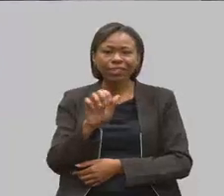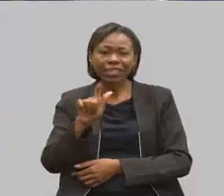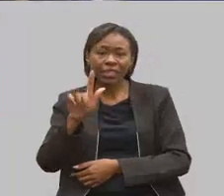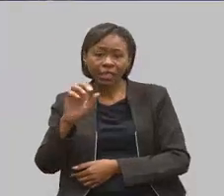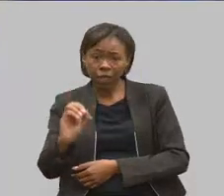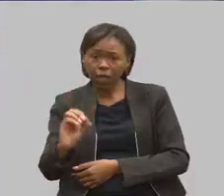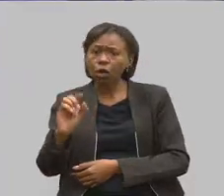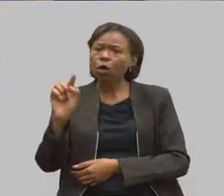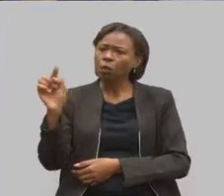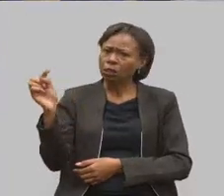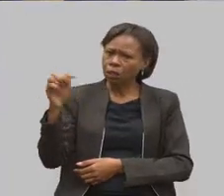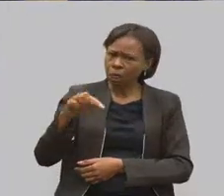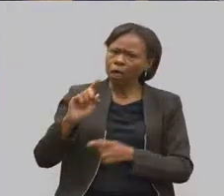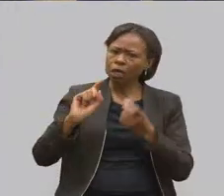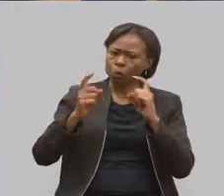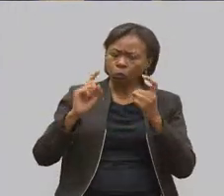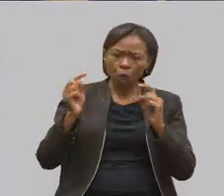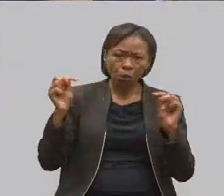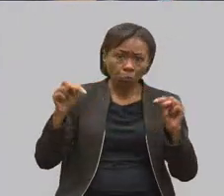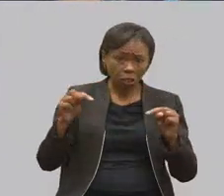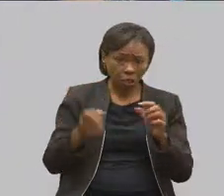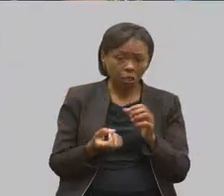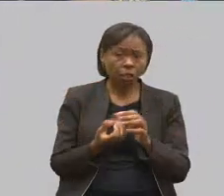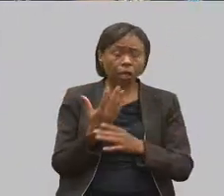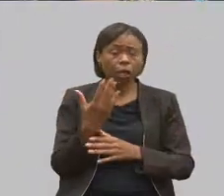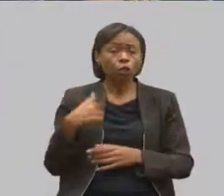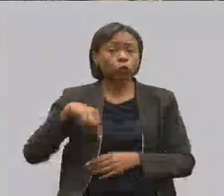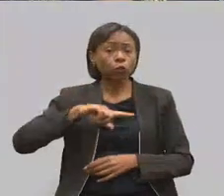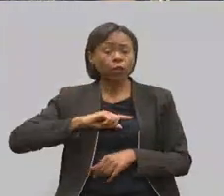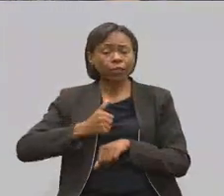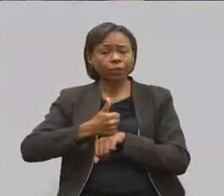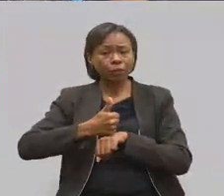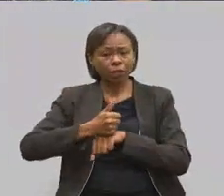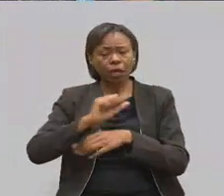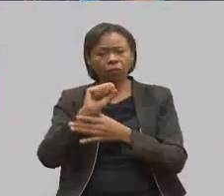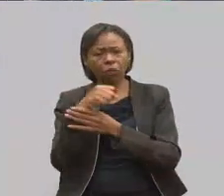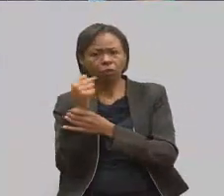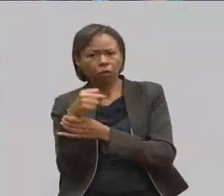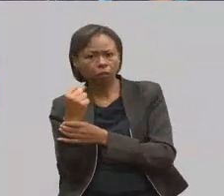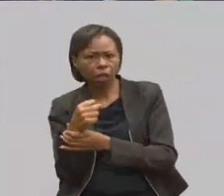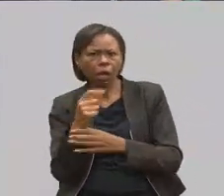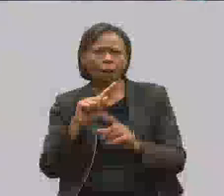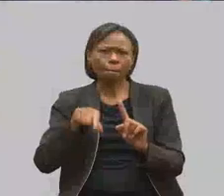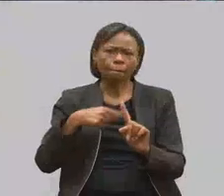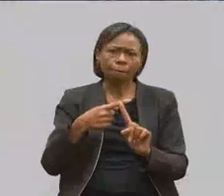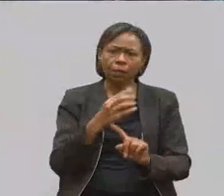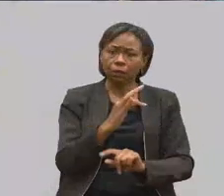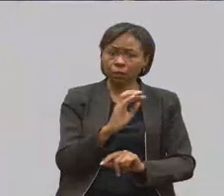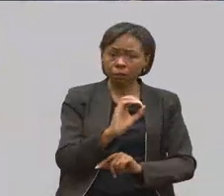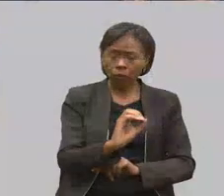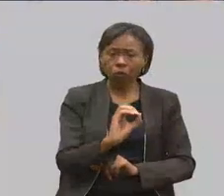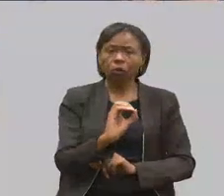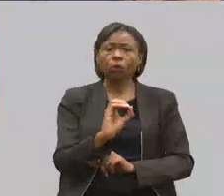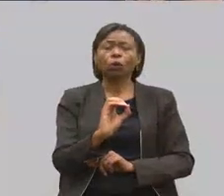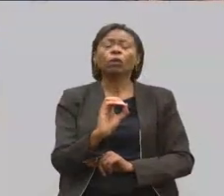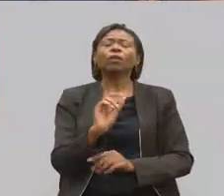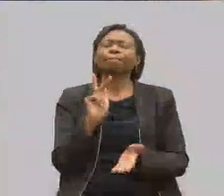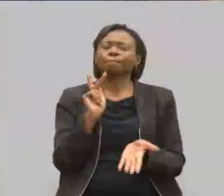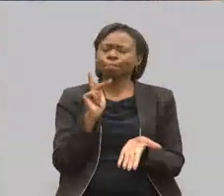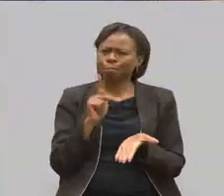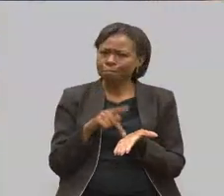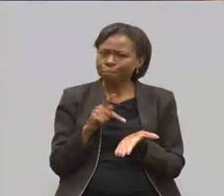aqui nós profissionais fisioterapeutas terapeutas ocupacionais eh realmente